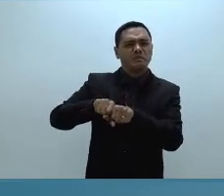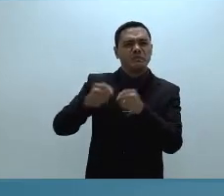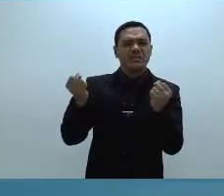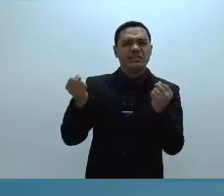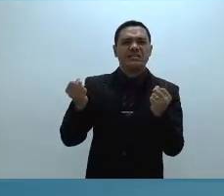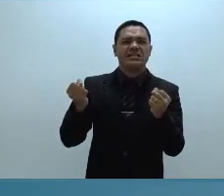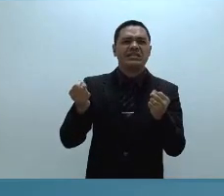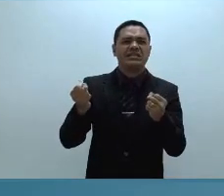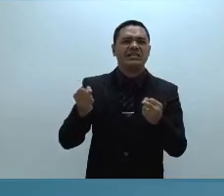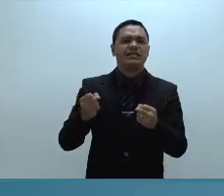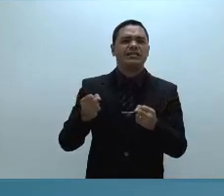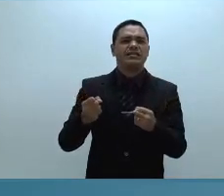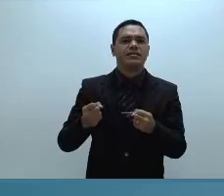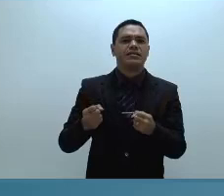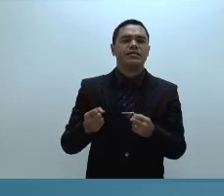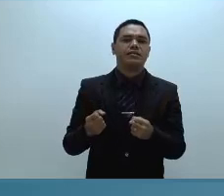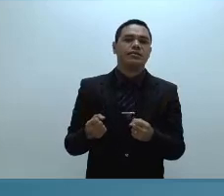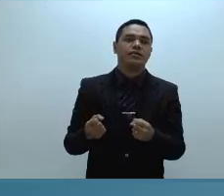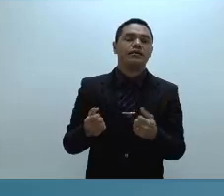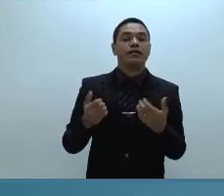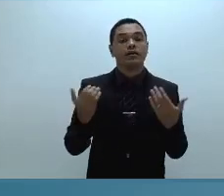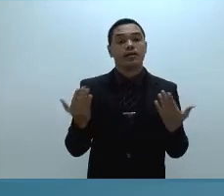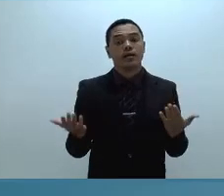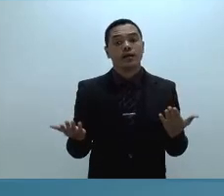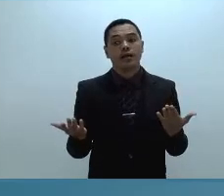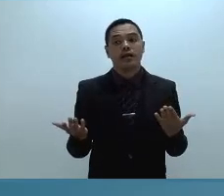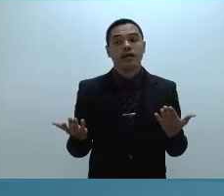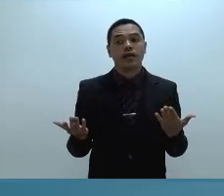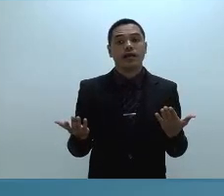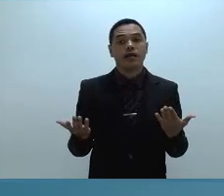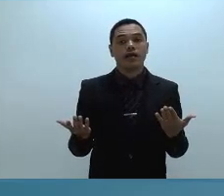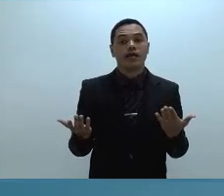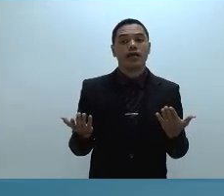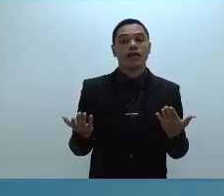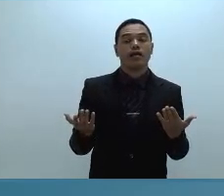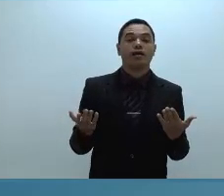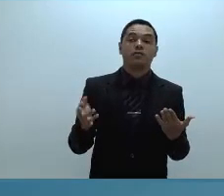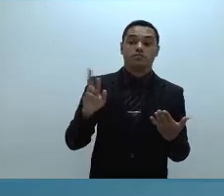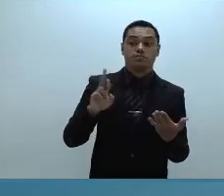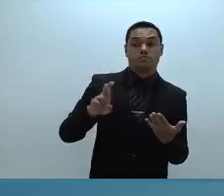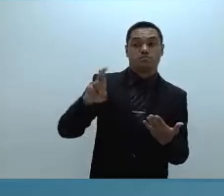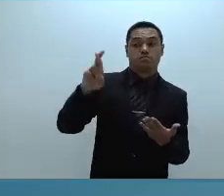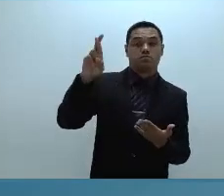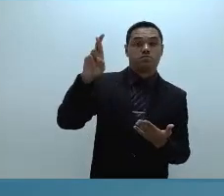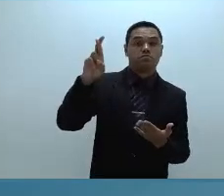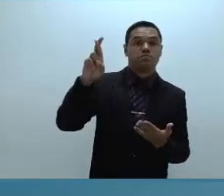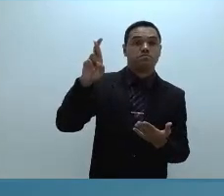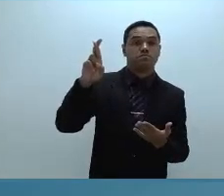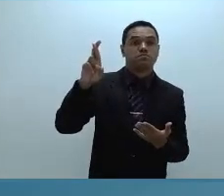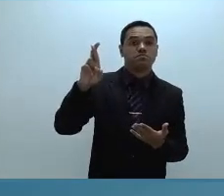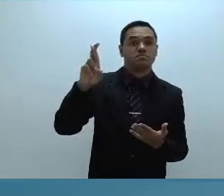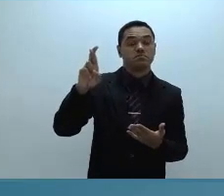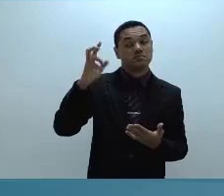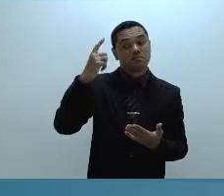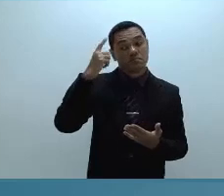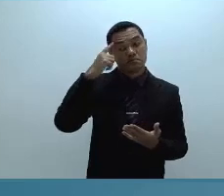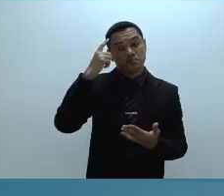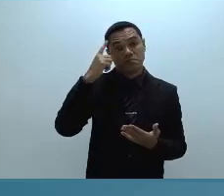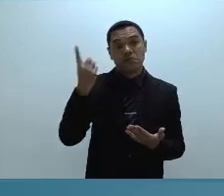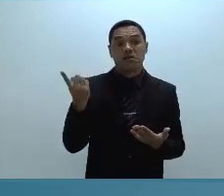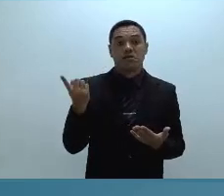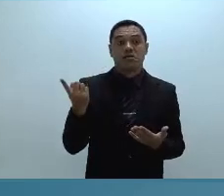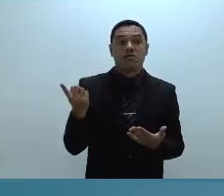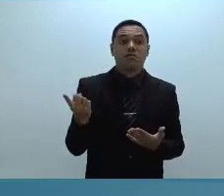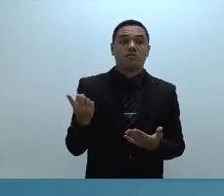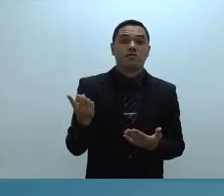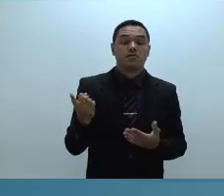A competência, nesse caso, se formos levar em consideração o pensamento disposto,